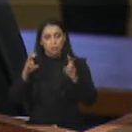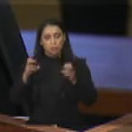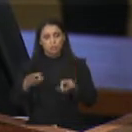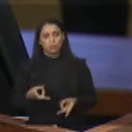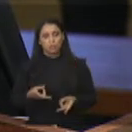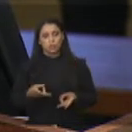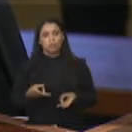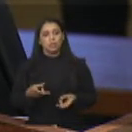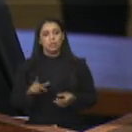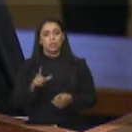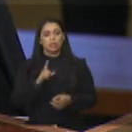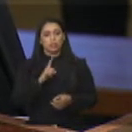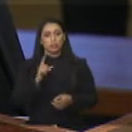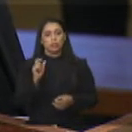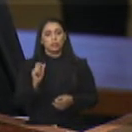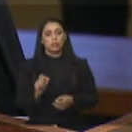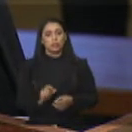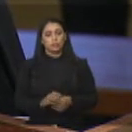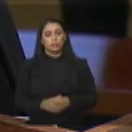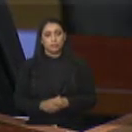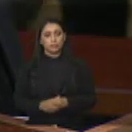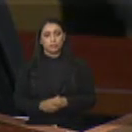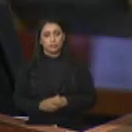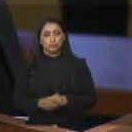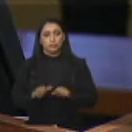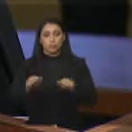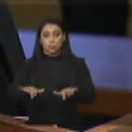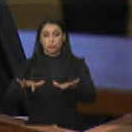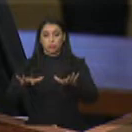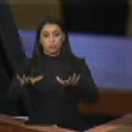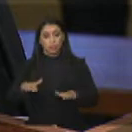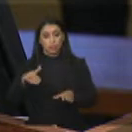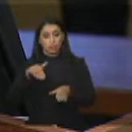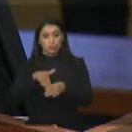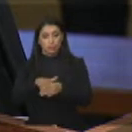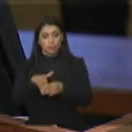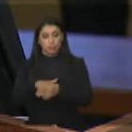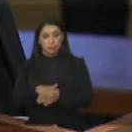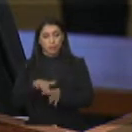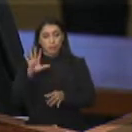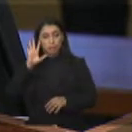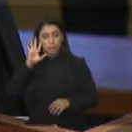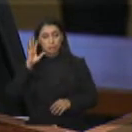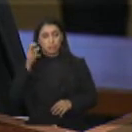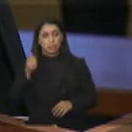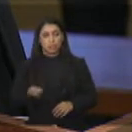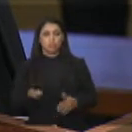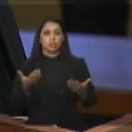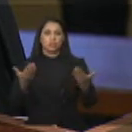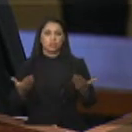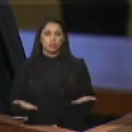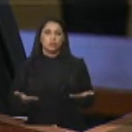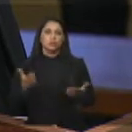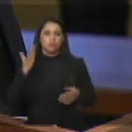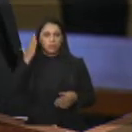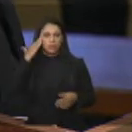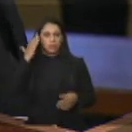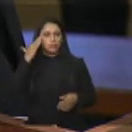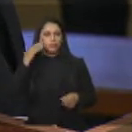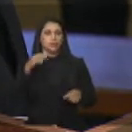ao escrutínio do Tribunal Pleno. Não há dúvidas quanto ao assento constitucional da